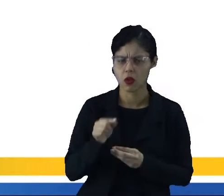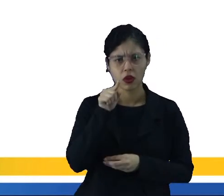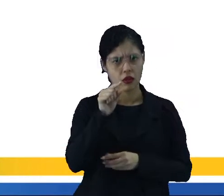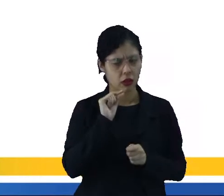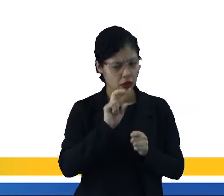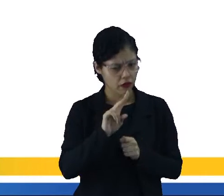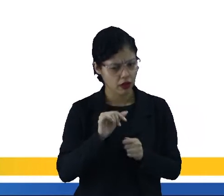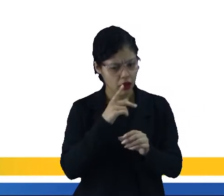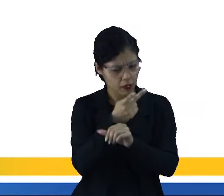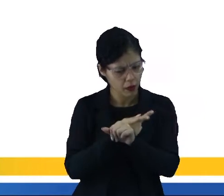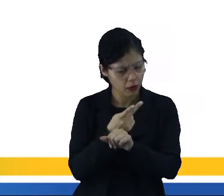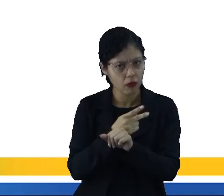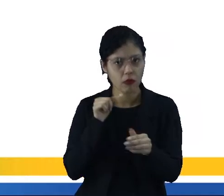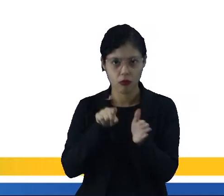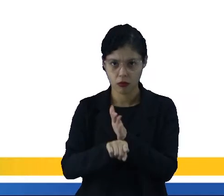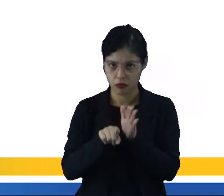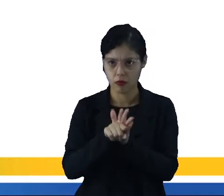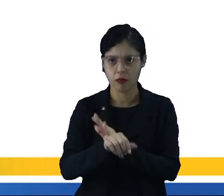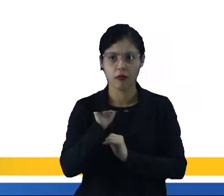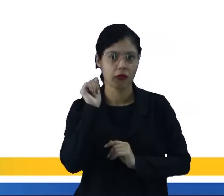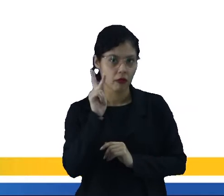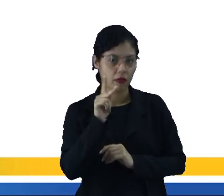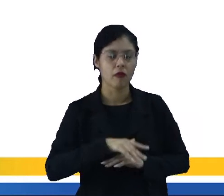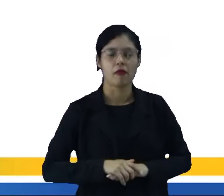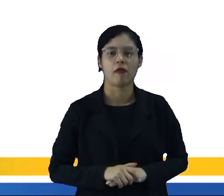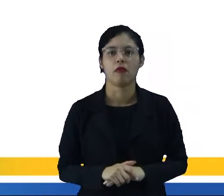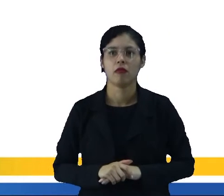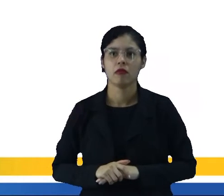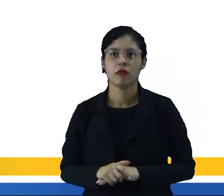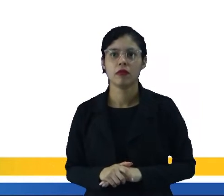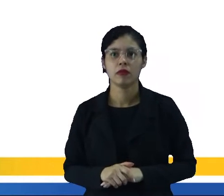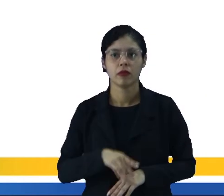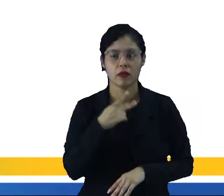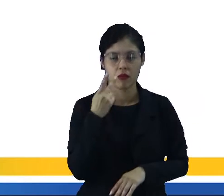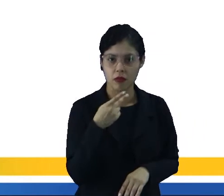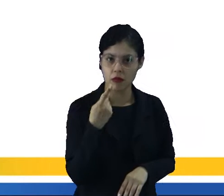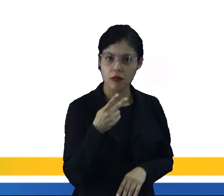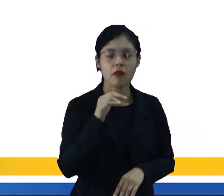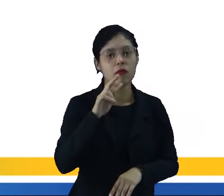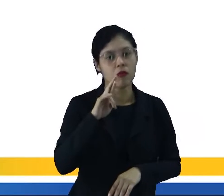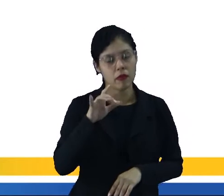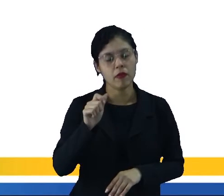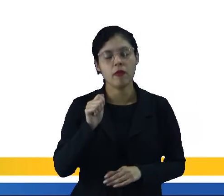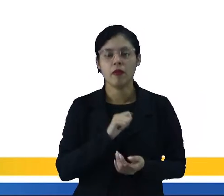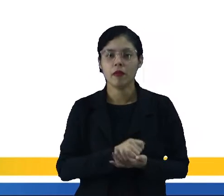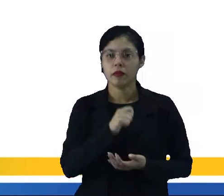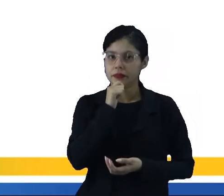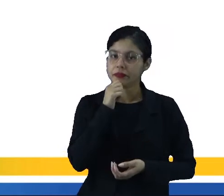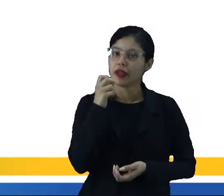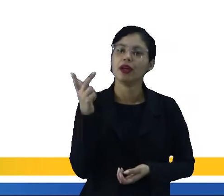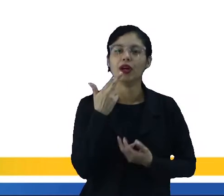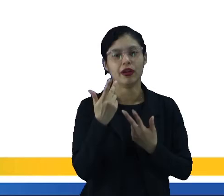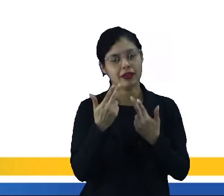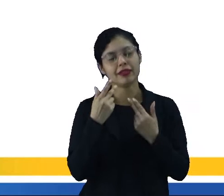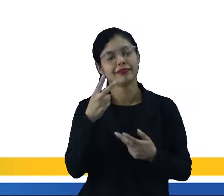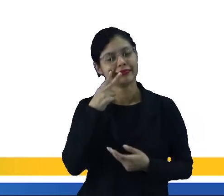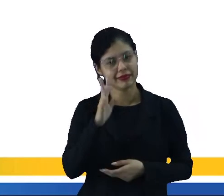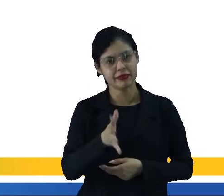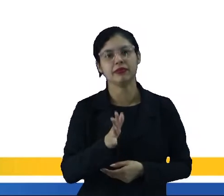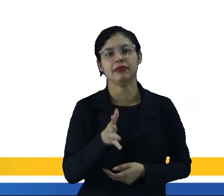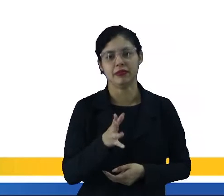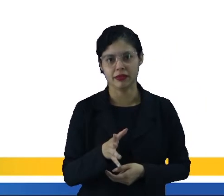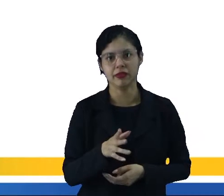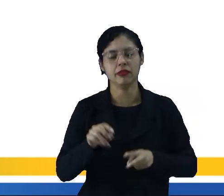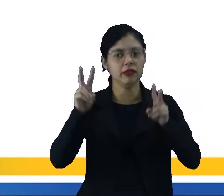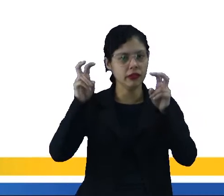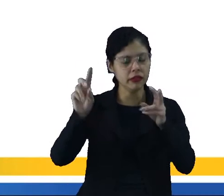você está buscando na questão certinho e falando em teorema de Pitágoras isso aí não é novidade visto que a gente já